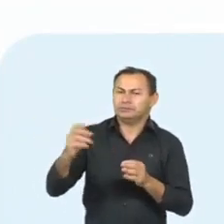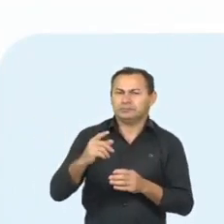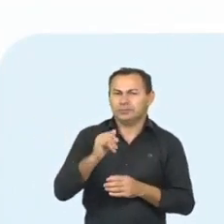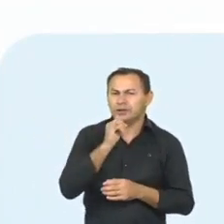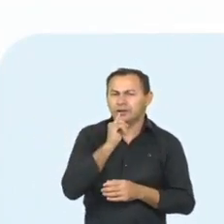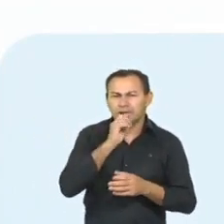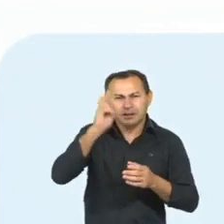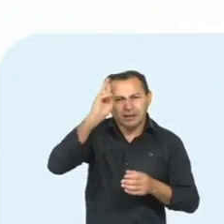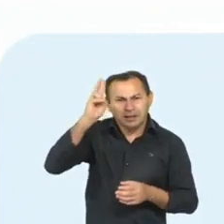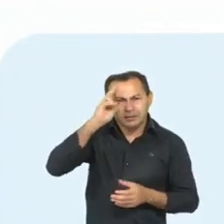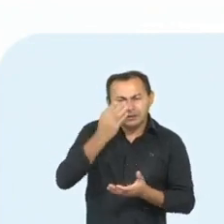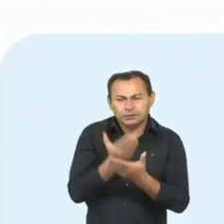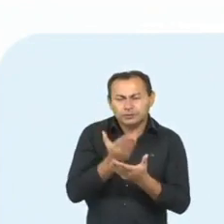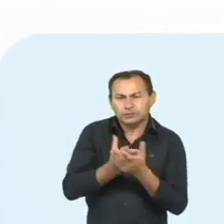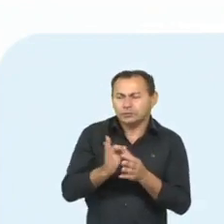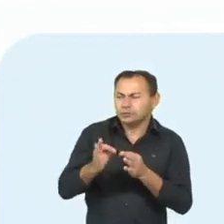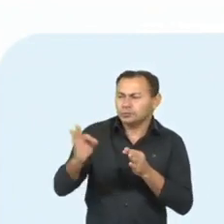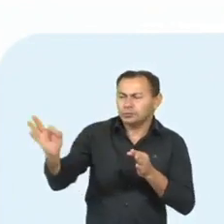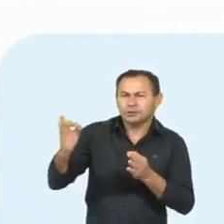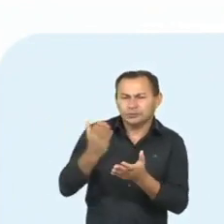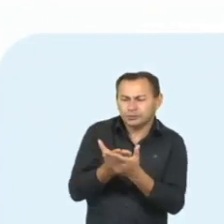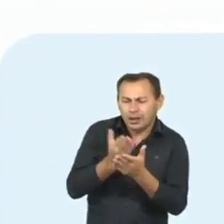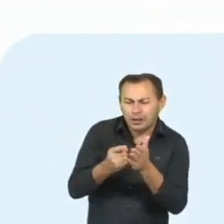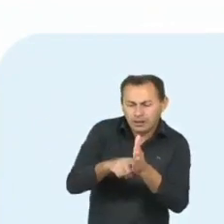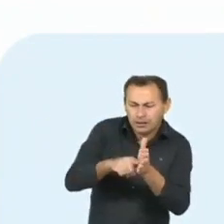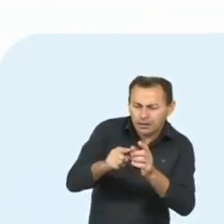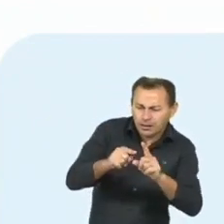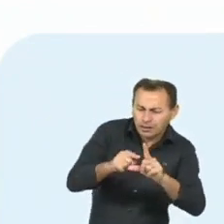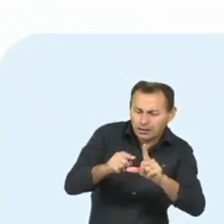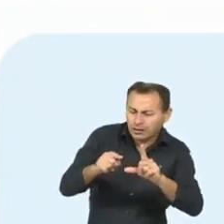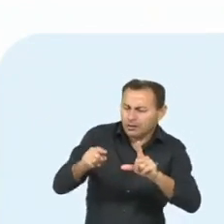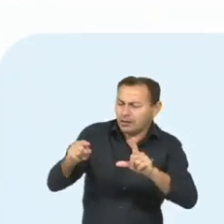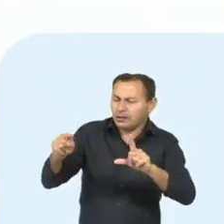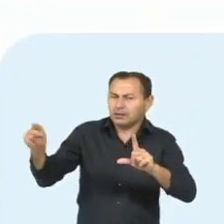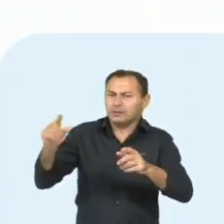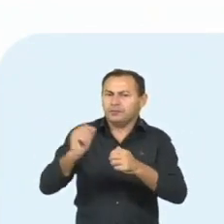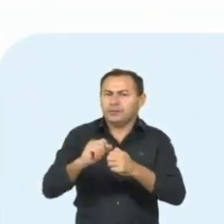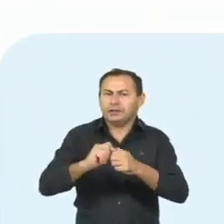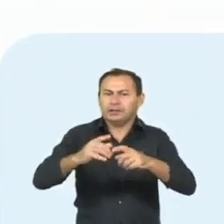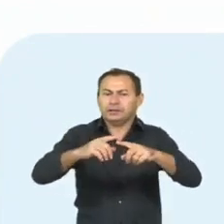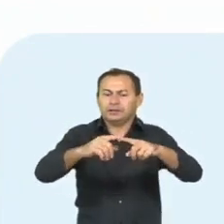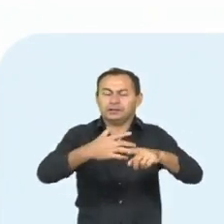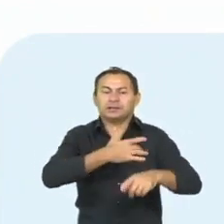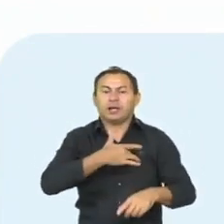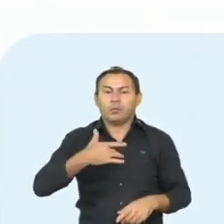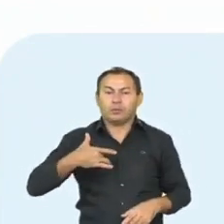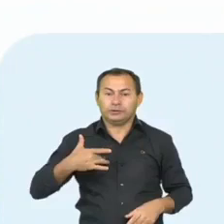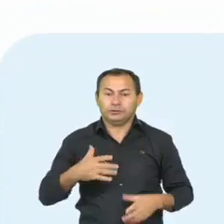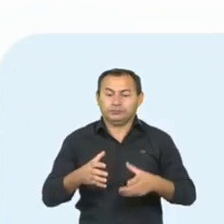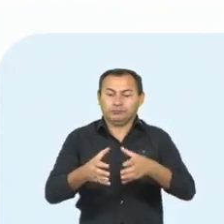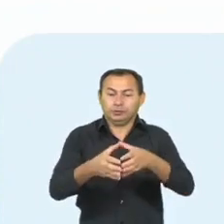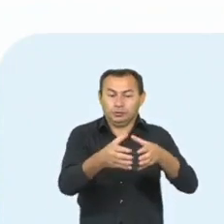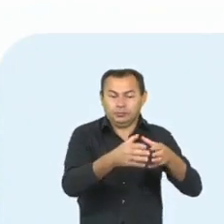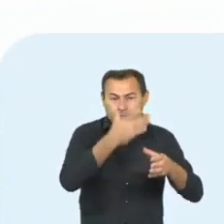você lembra de estudos longitudinais que são realizados em saúde coletiva, você pode lembrar, por exemplo,